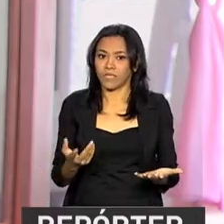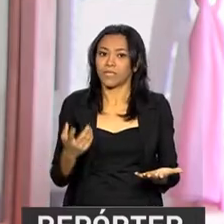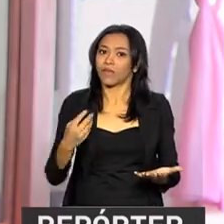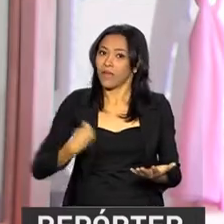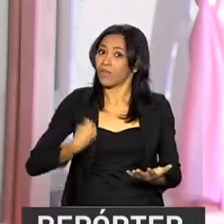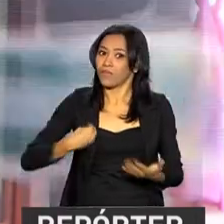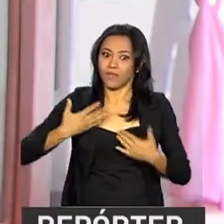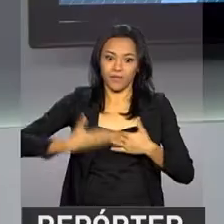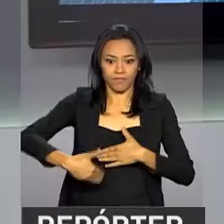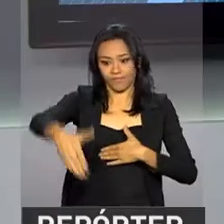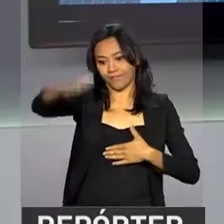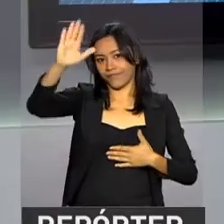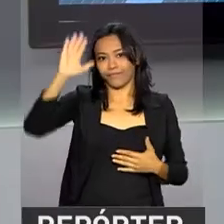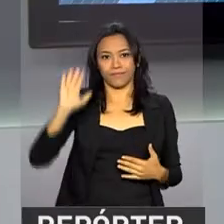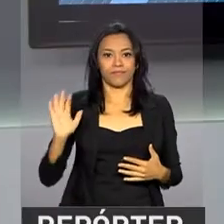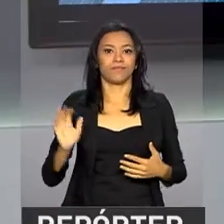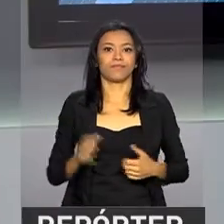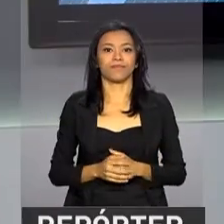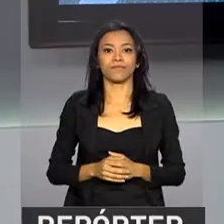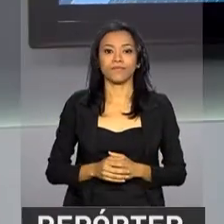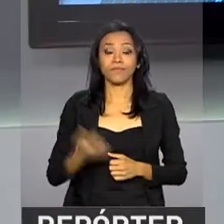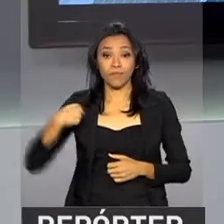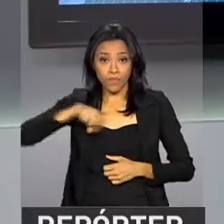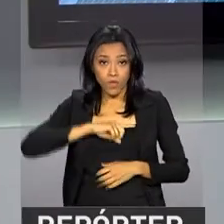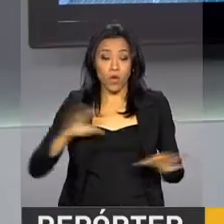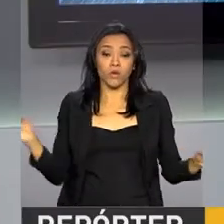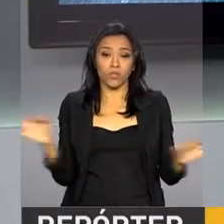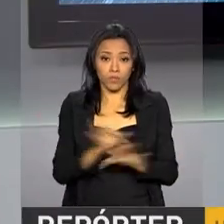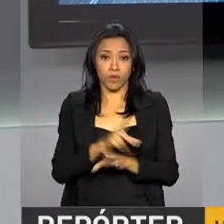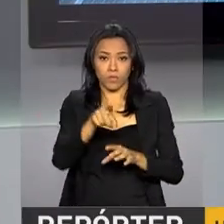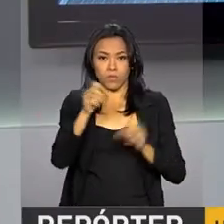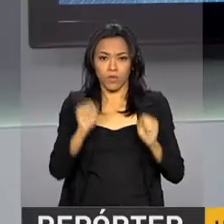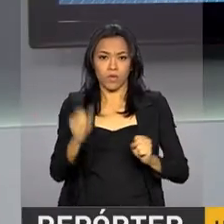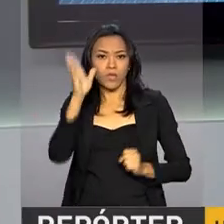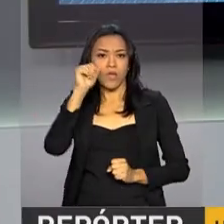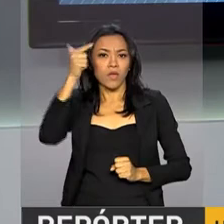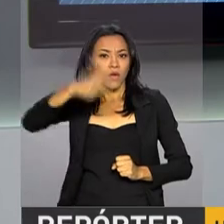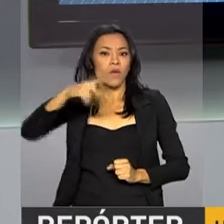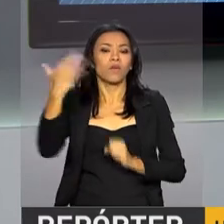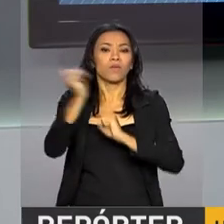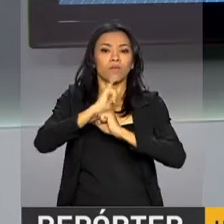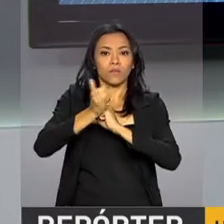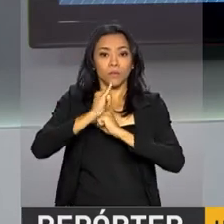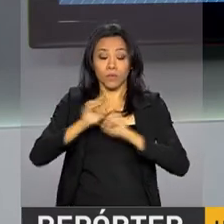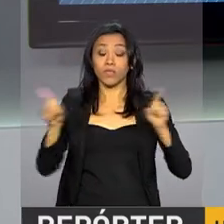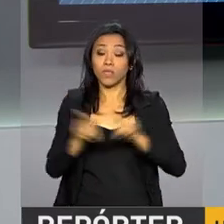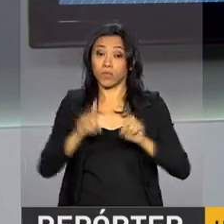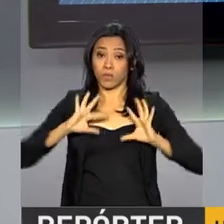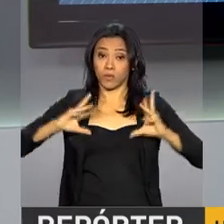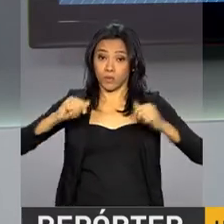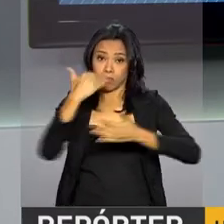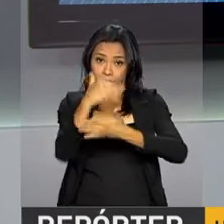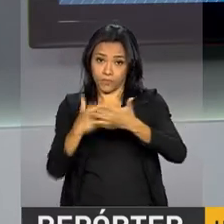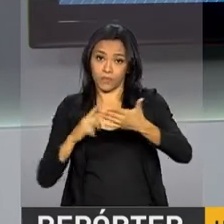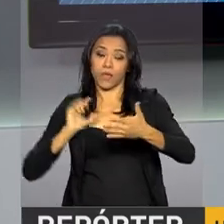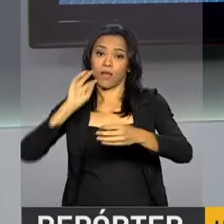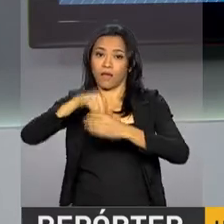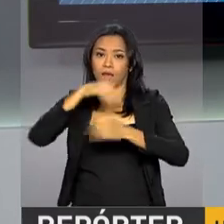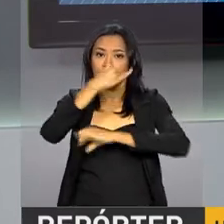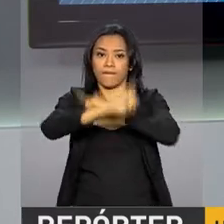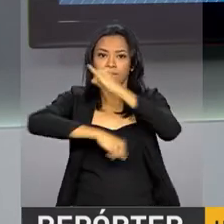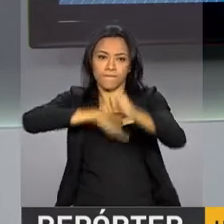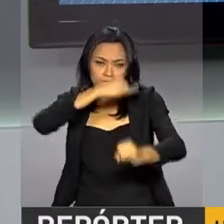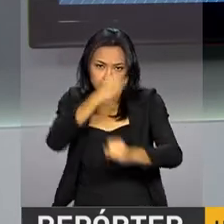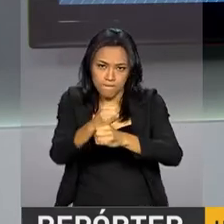longa nós ficamos por aqui você pode rever as reportagens no youtube e toda a nossa programação também está na